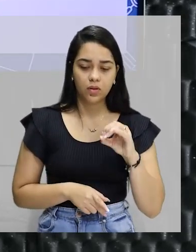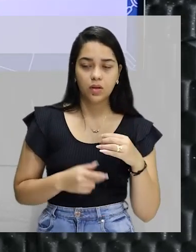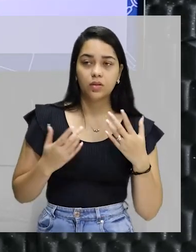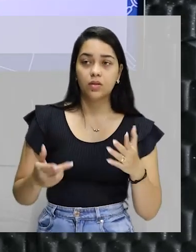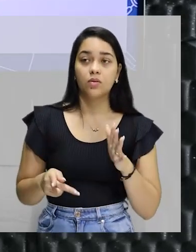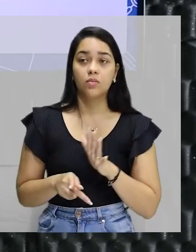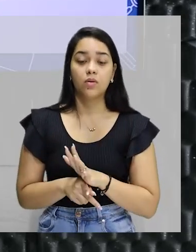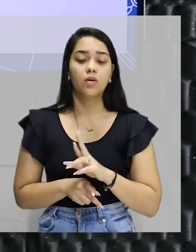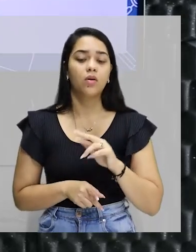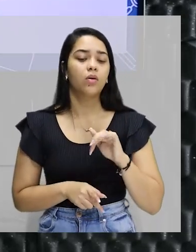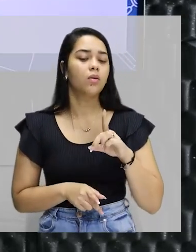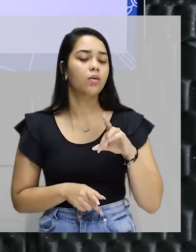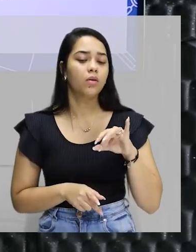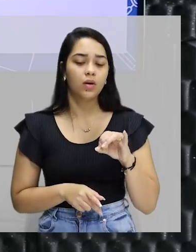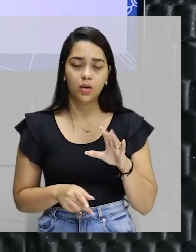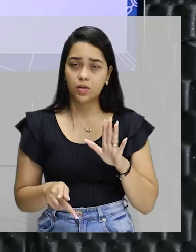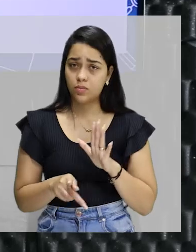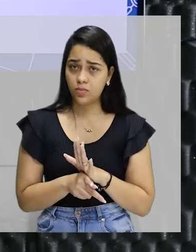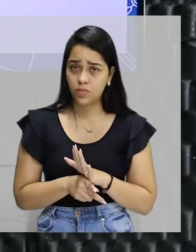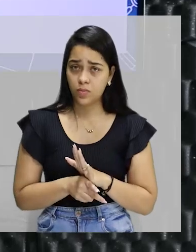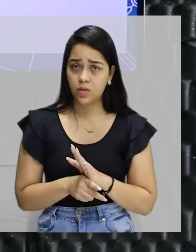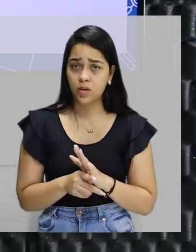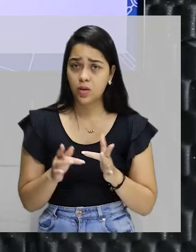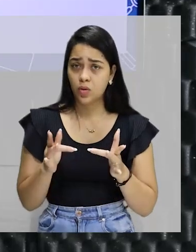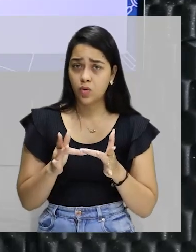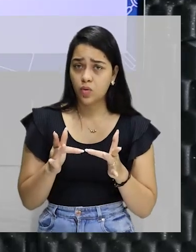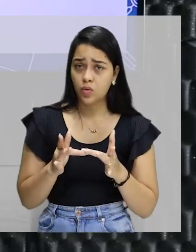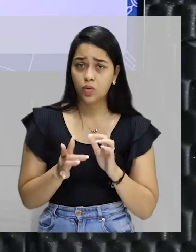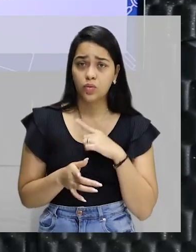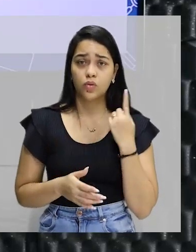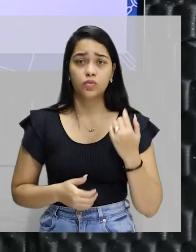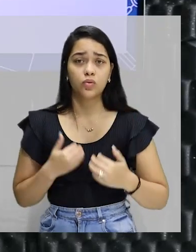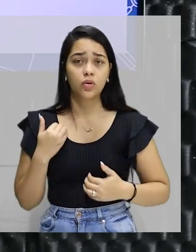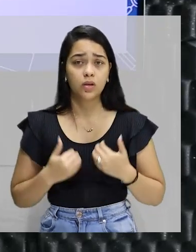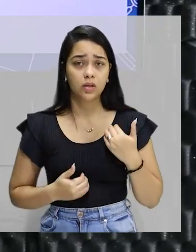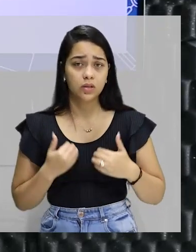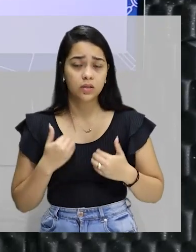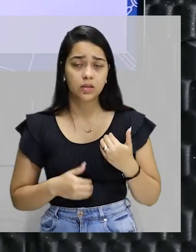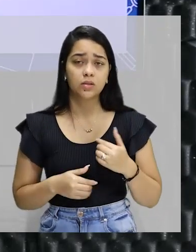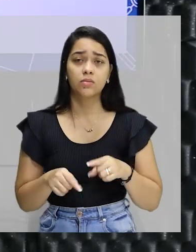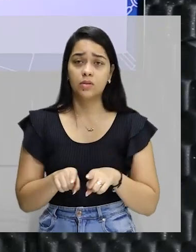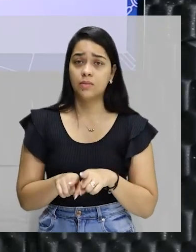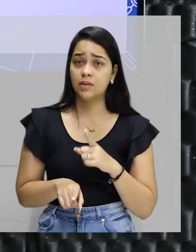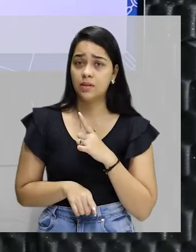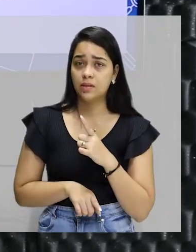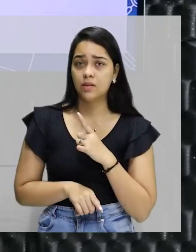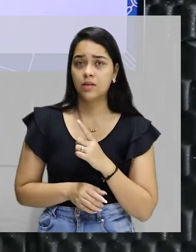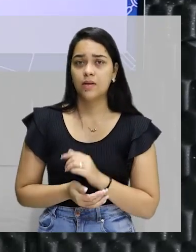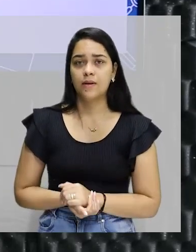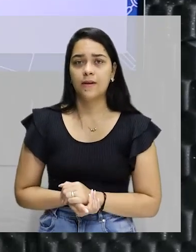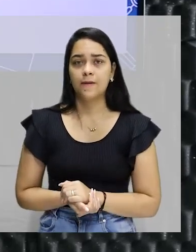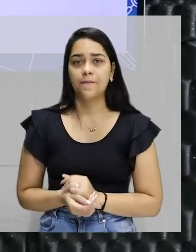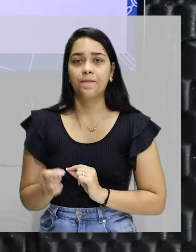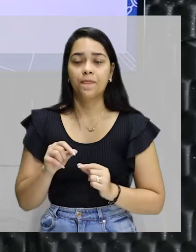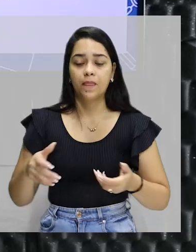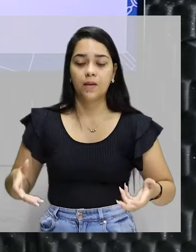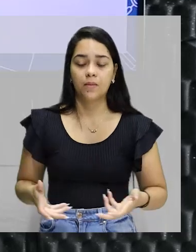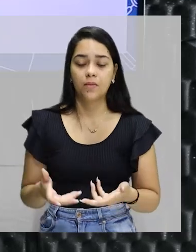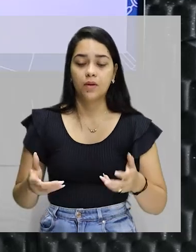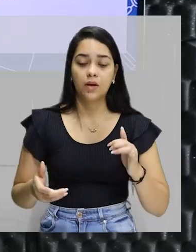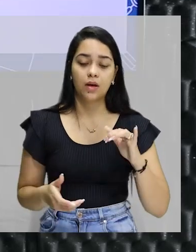Então, esse elemento rádio, diretamente em contato com o nosso organismo, vai estar gerando isso. Vai provocar